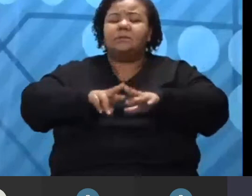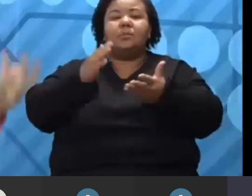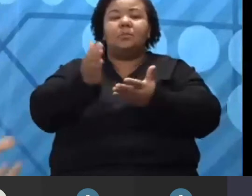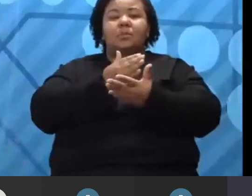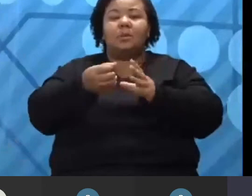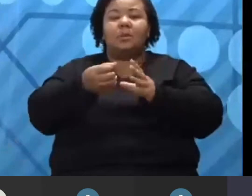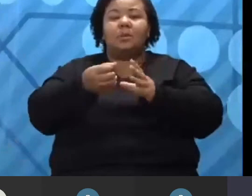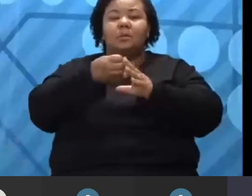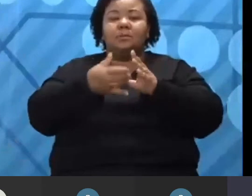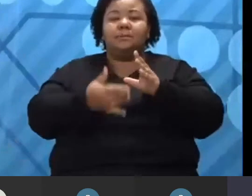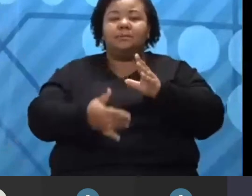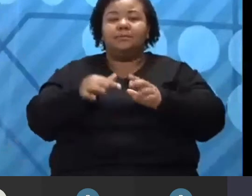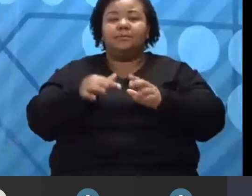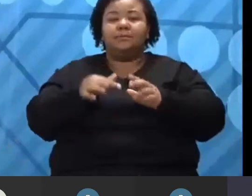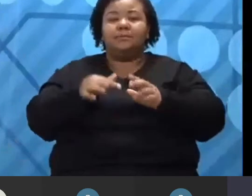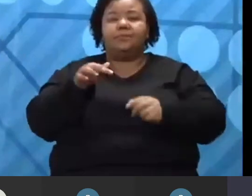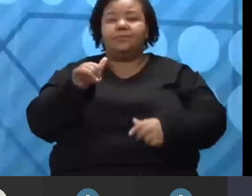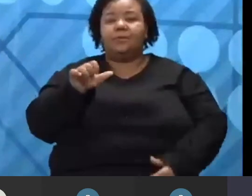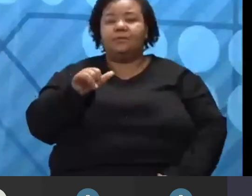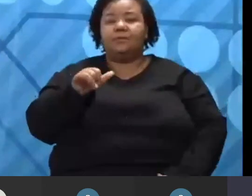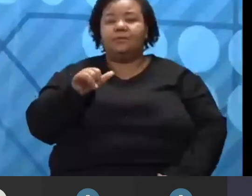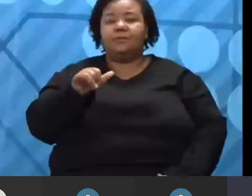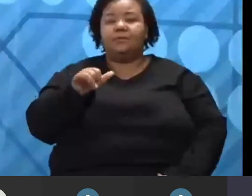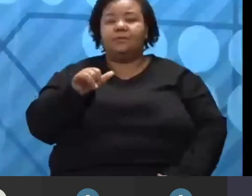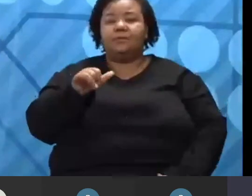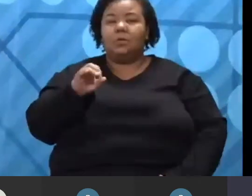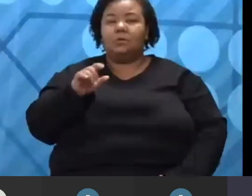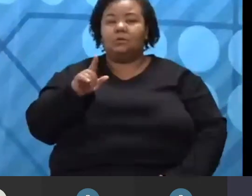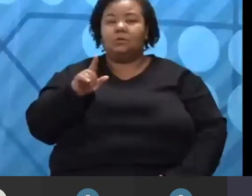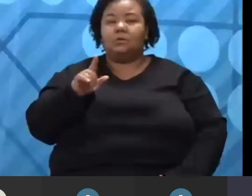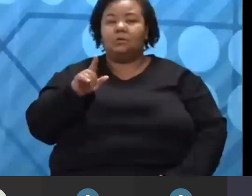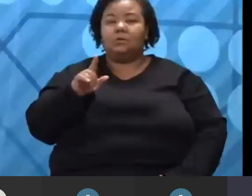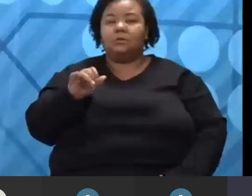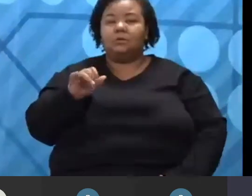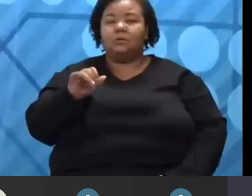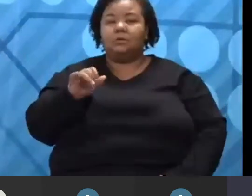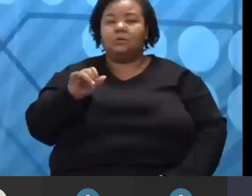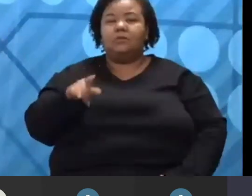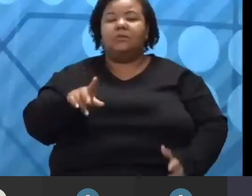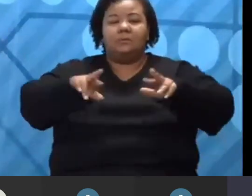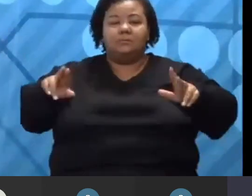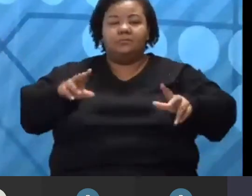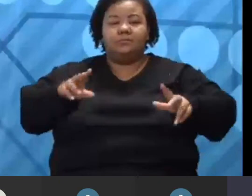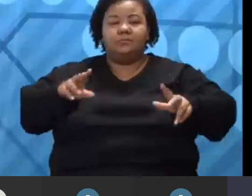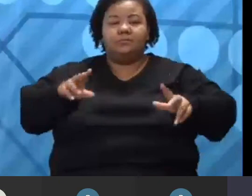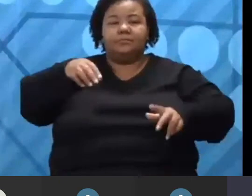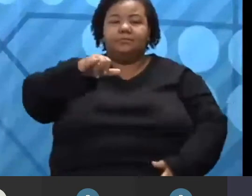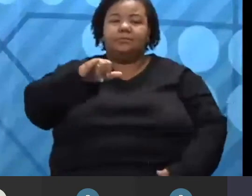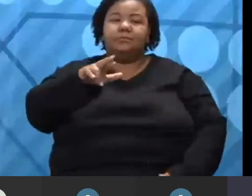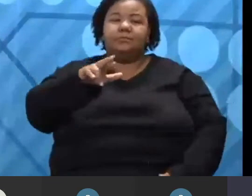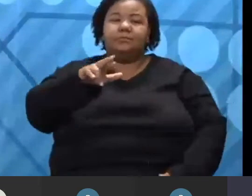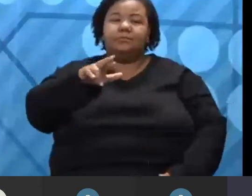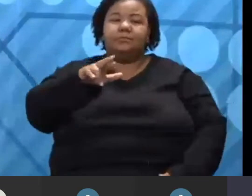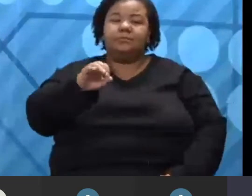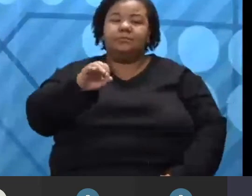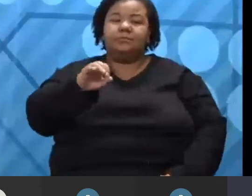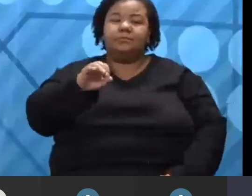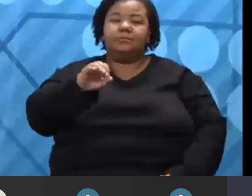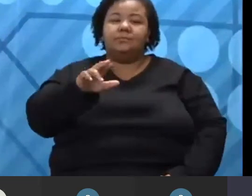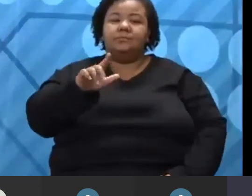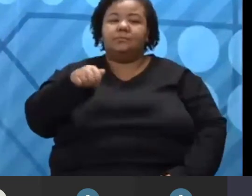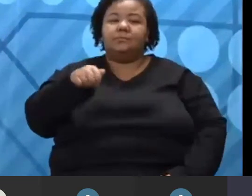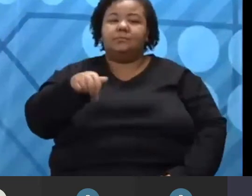característica fisiológica ou bioquímica, ele vai diferenciar os micro-organismos. Então, por exemplo, você pode ter um